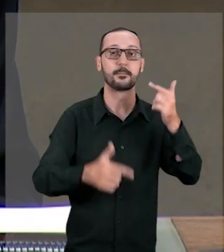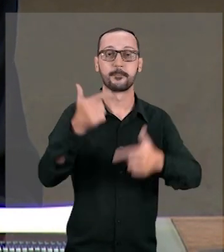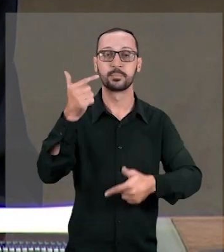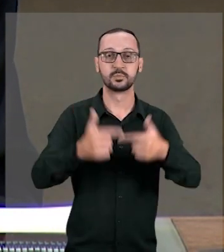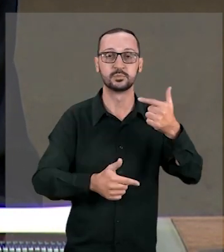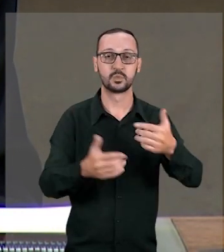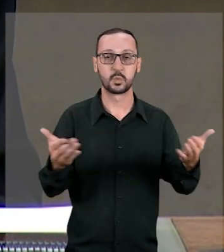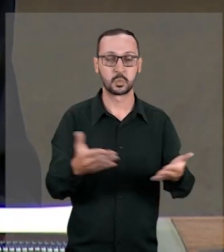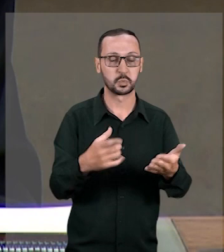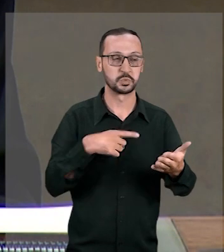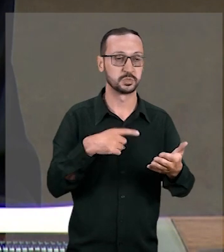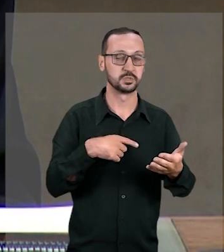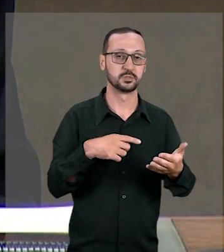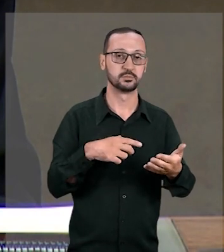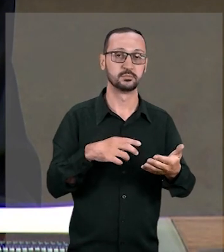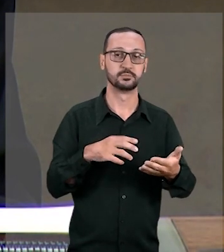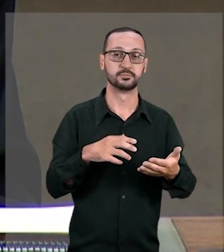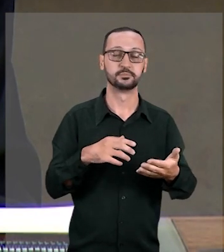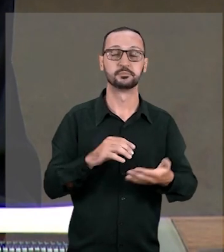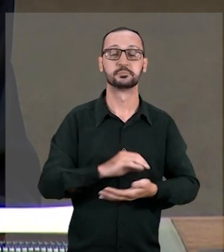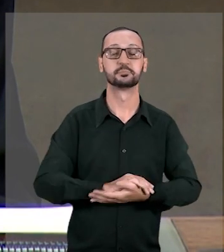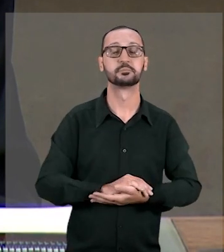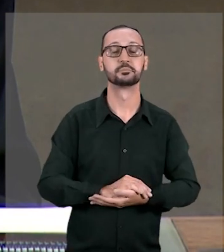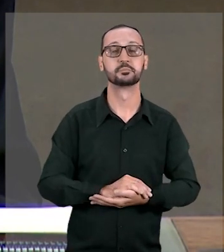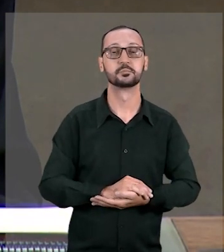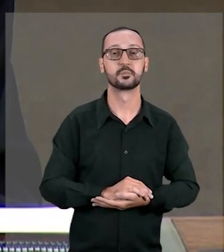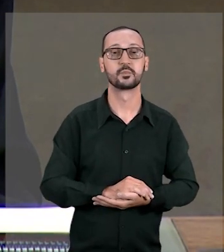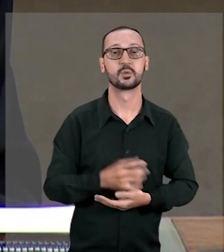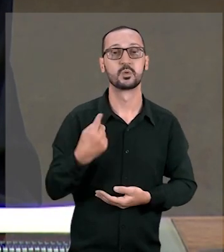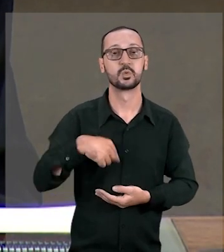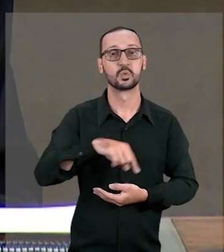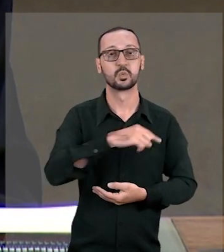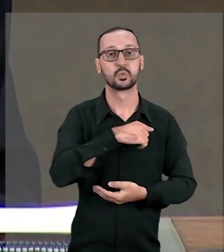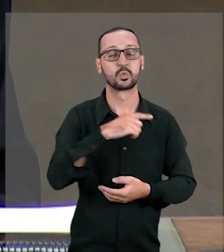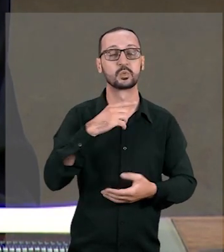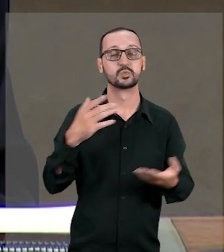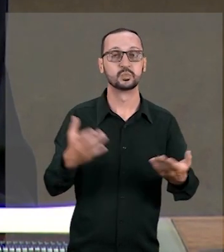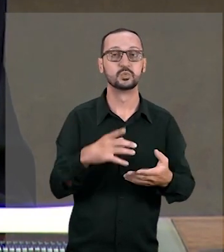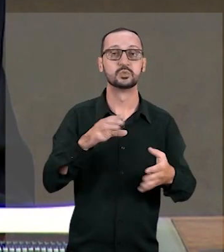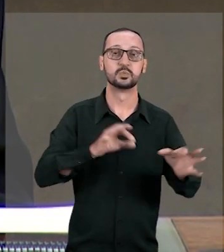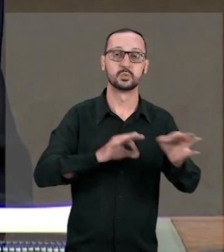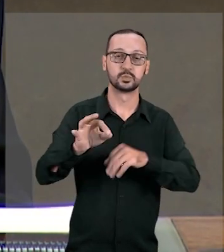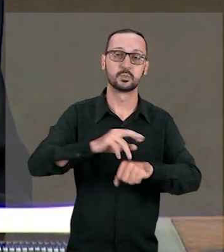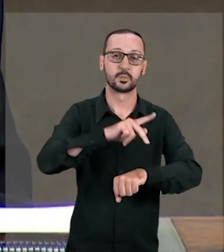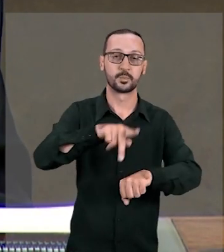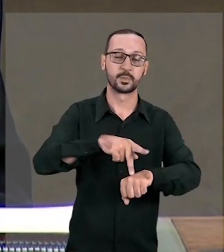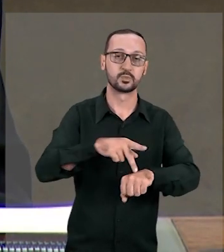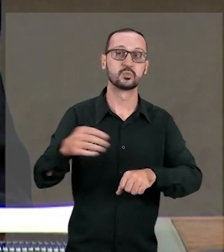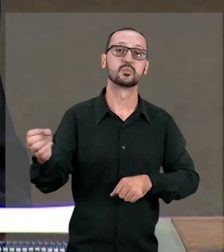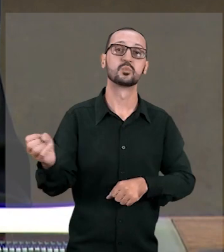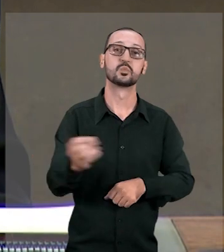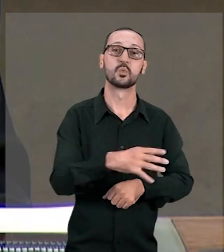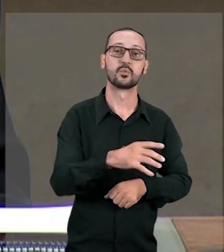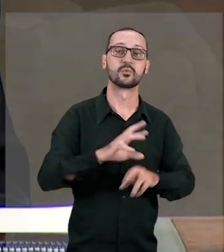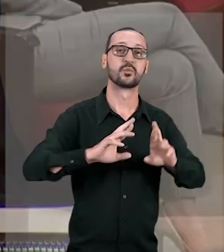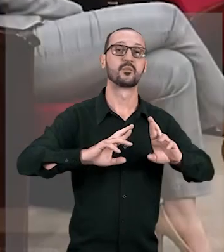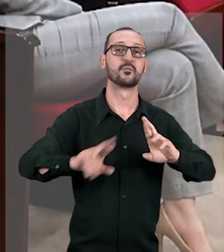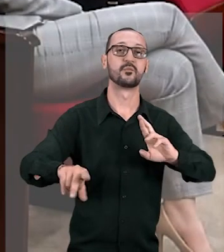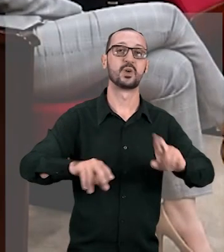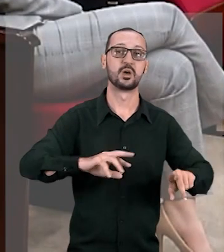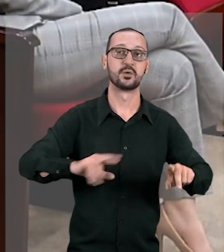atual no que eu estou falando. Nós estamos fazendo um país novo e